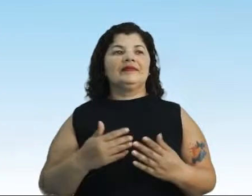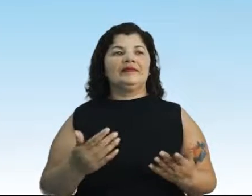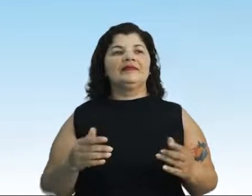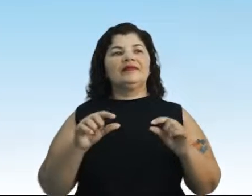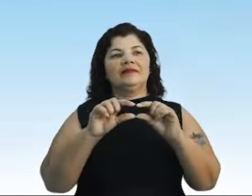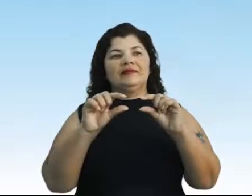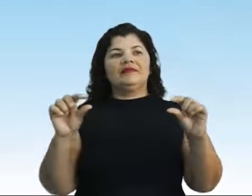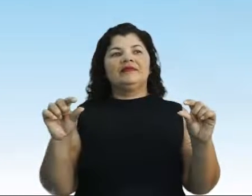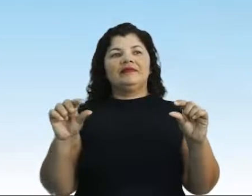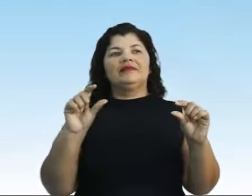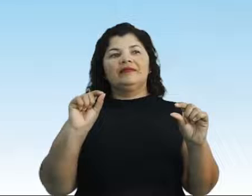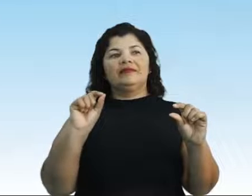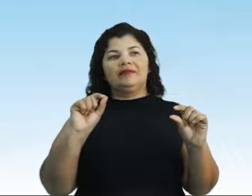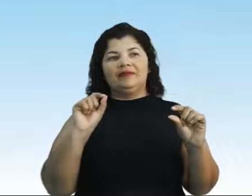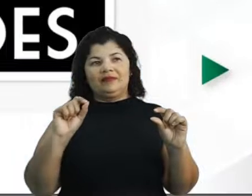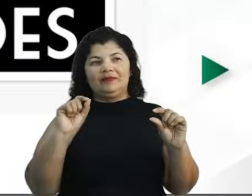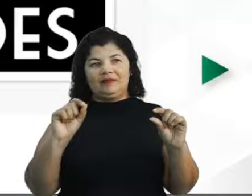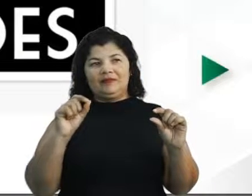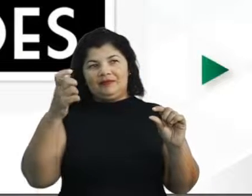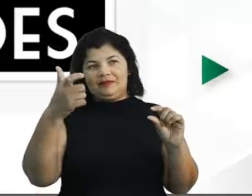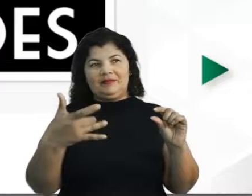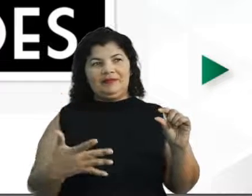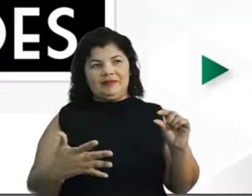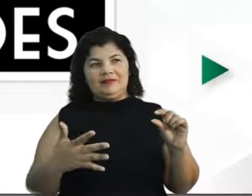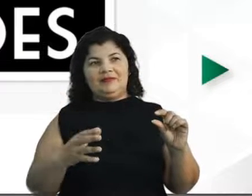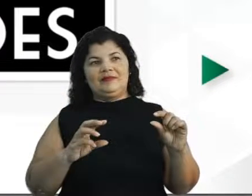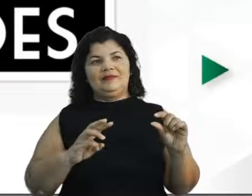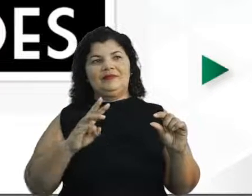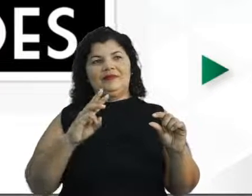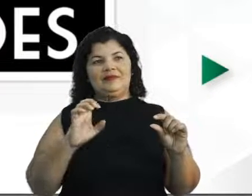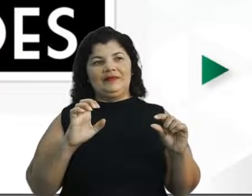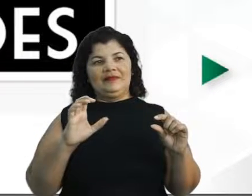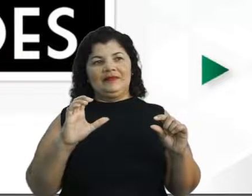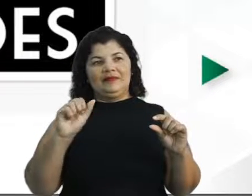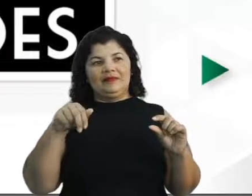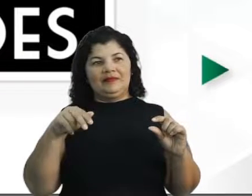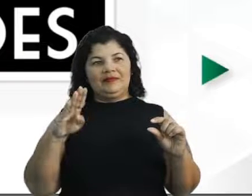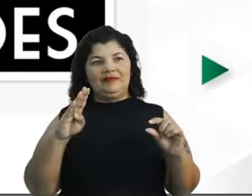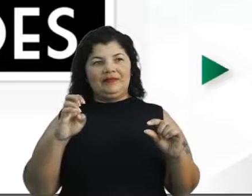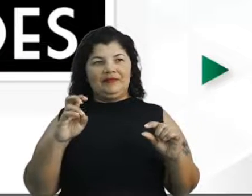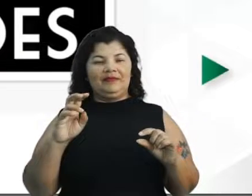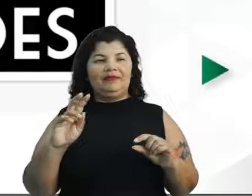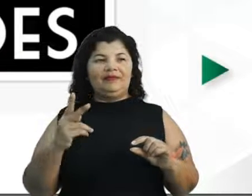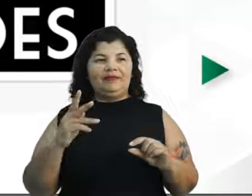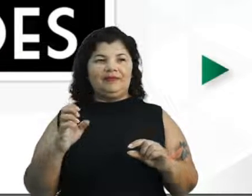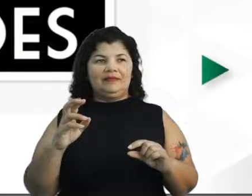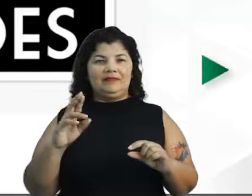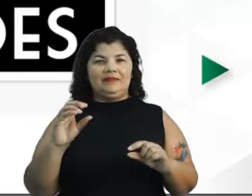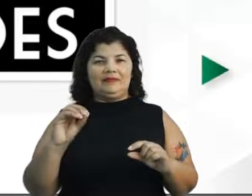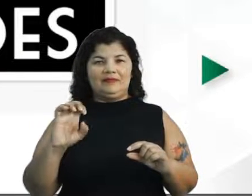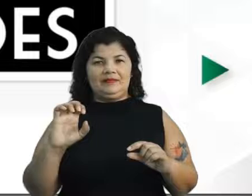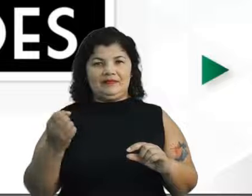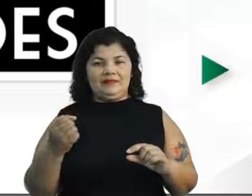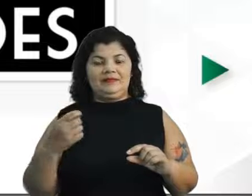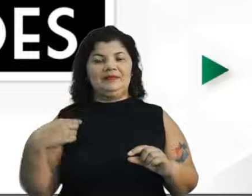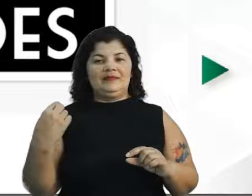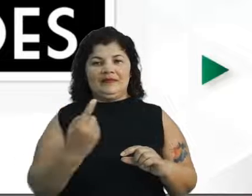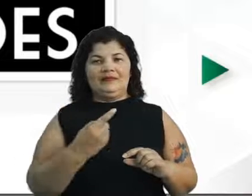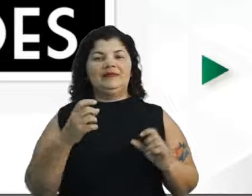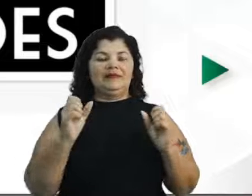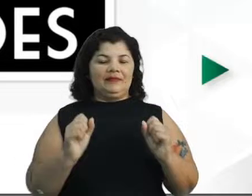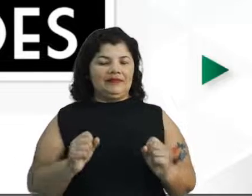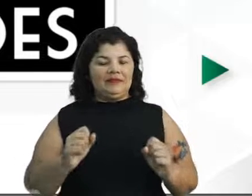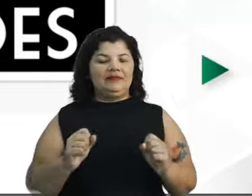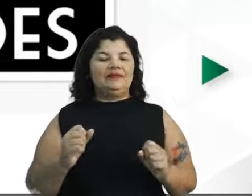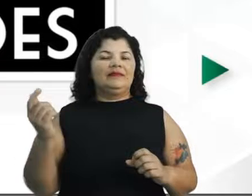frase que tem aí na sua tela, chamada de We can be heroes. Nós podemos ser